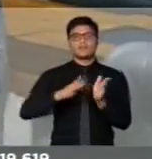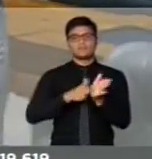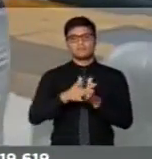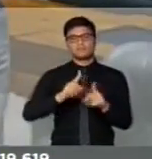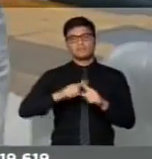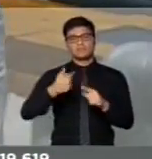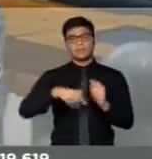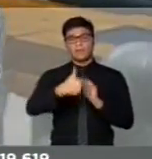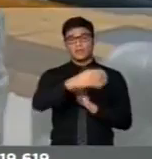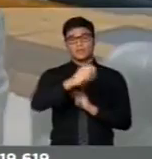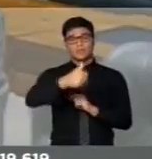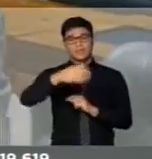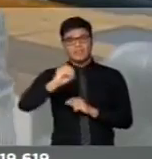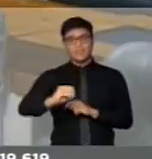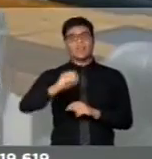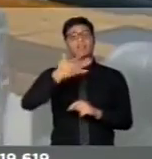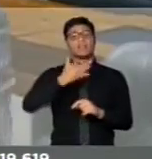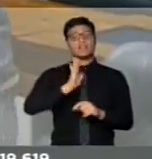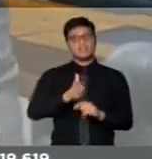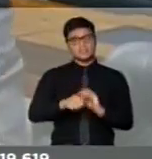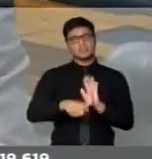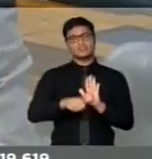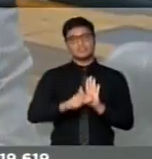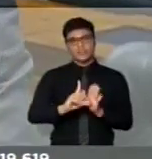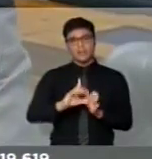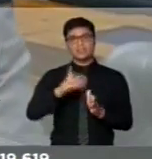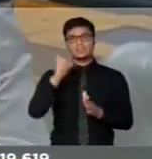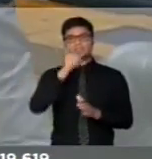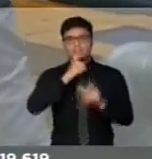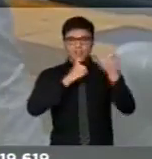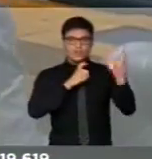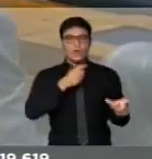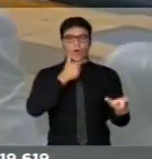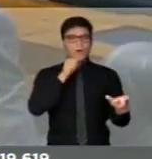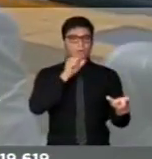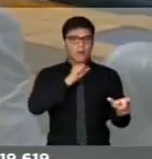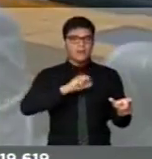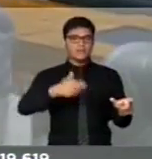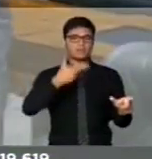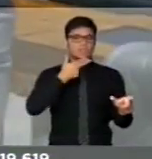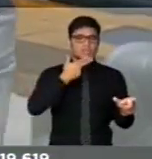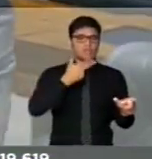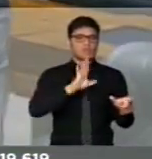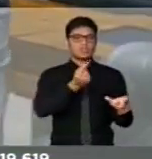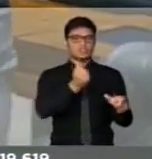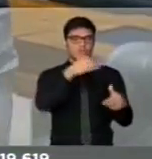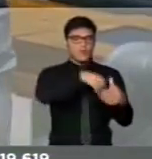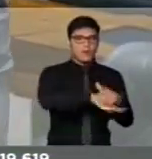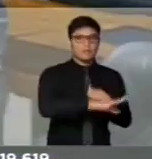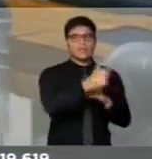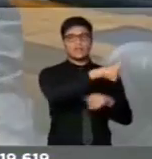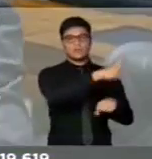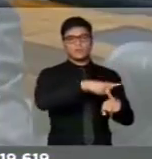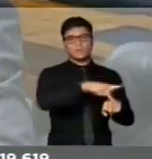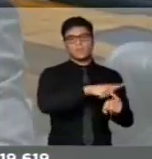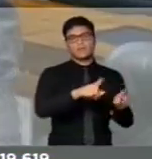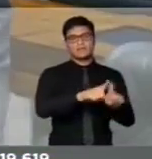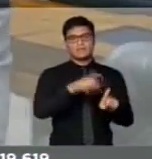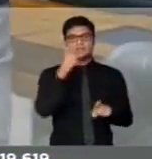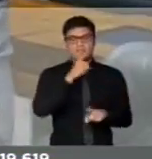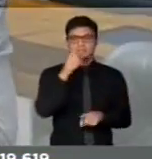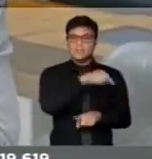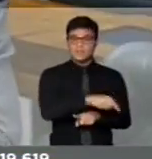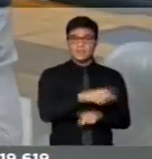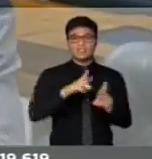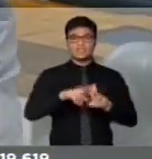em 2010, acusou de maneira caluniosa a mãe do senador que teria colocado dinheiro no exterior. Mentiras e mais mentiras. A diferença nossa,